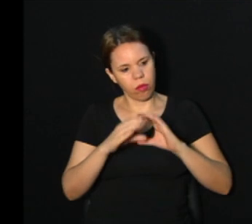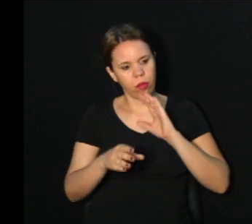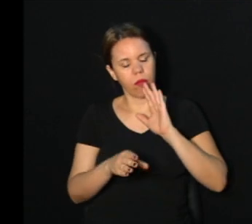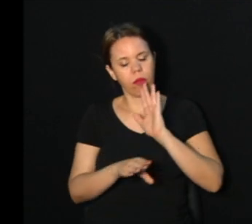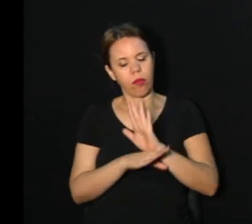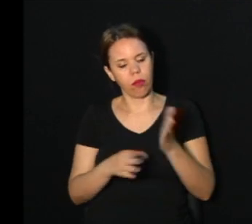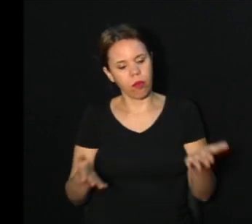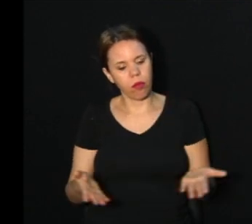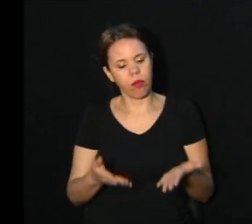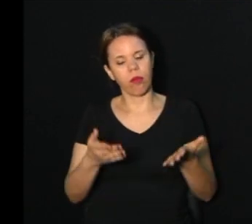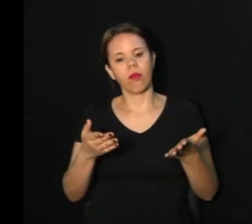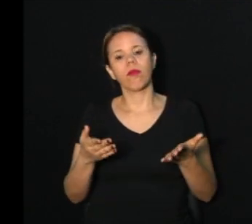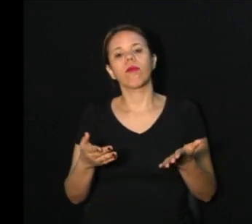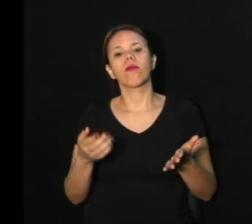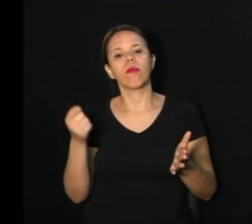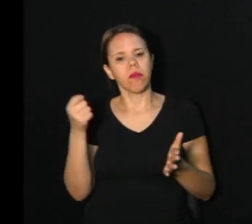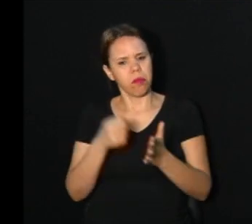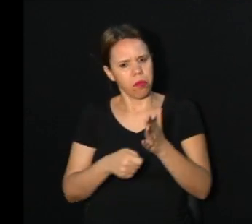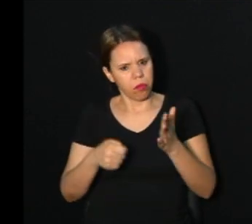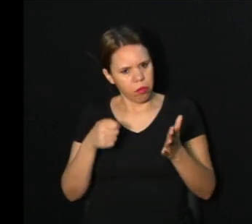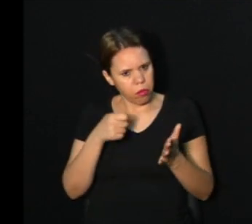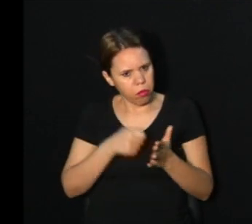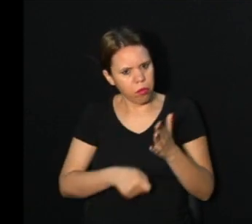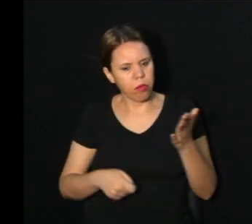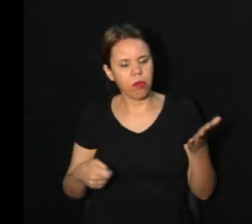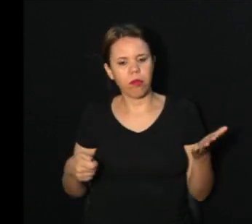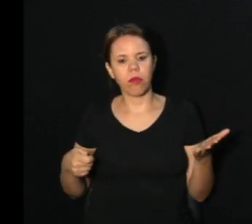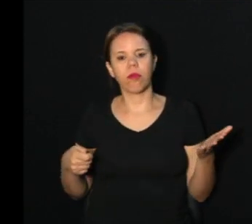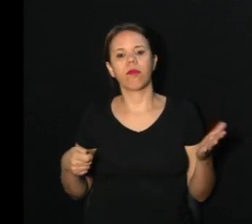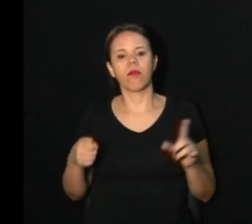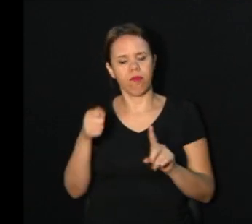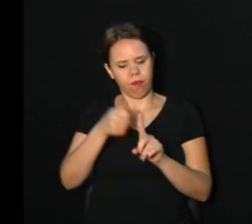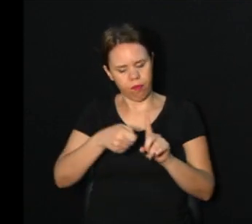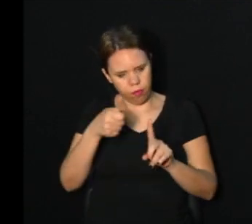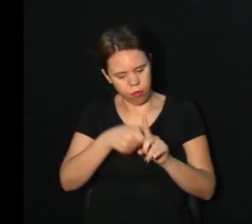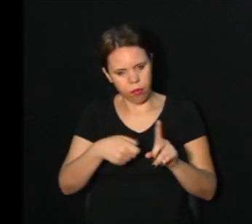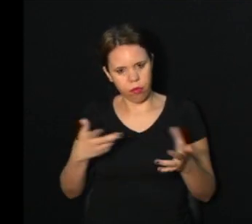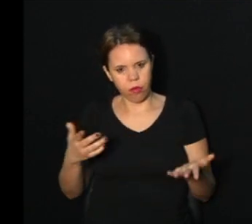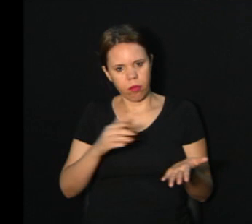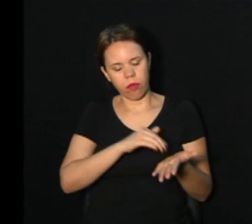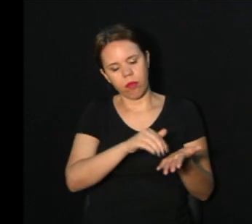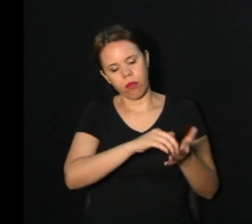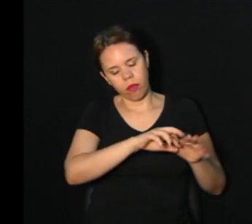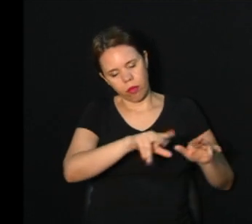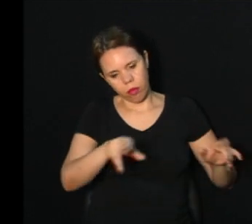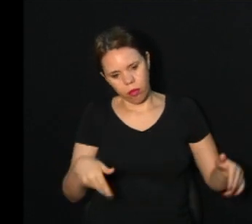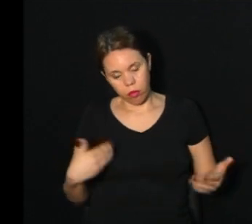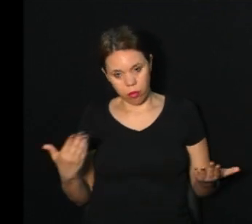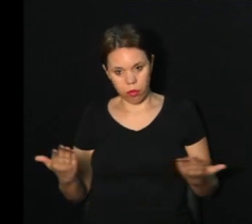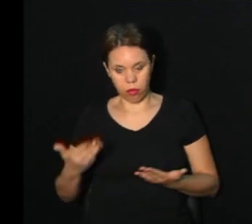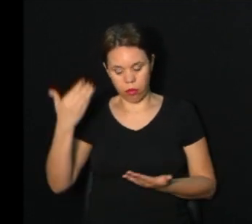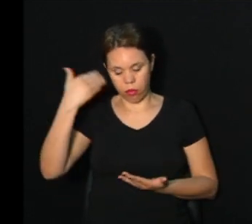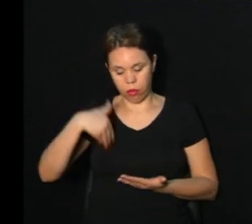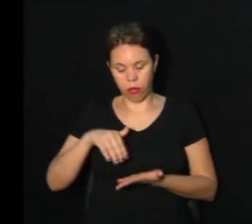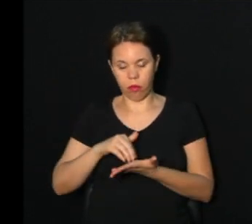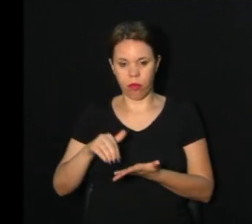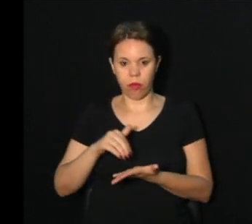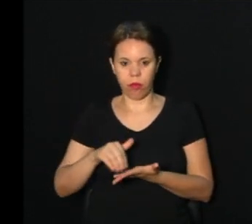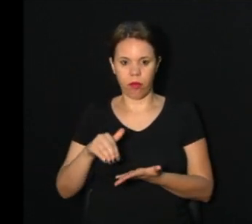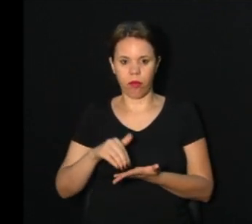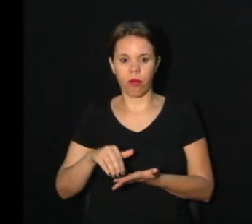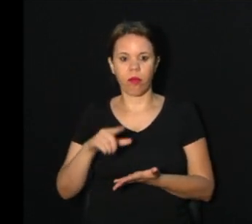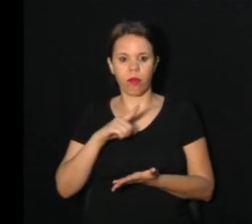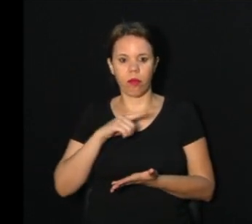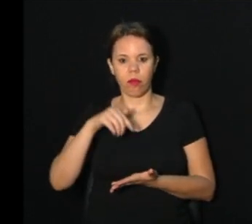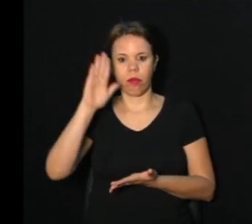as políticas públicas das demais secretarias. Então, hoje, eu, como secretário, eu tenho